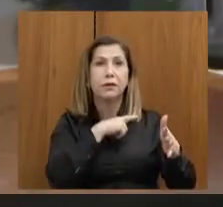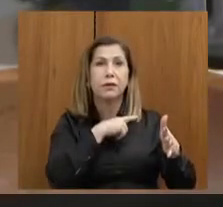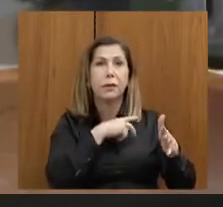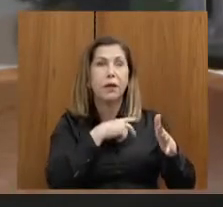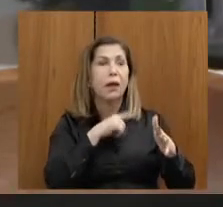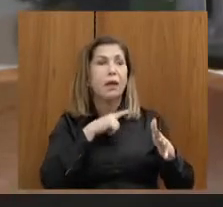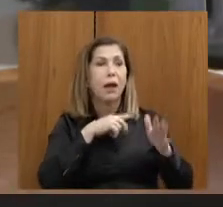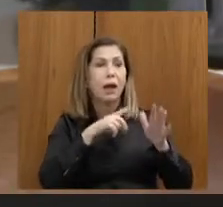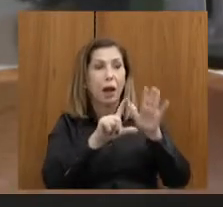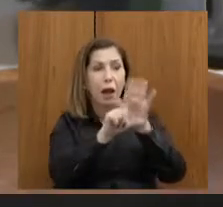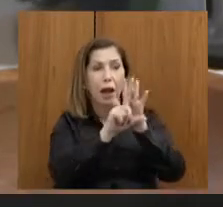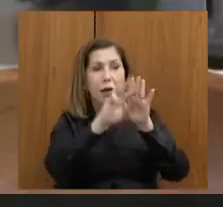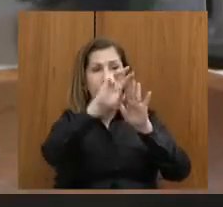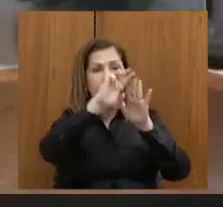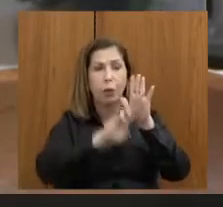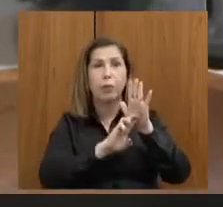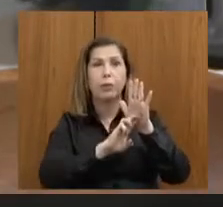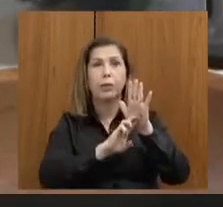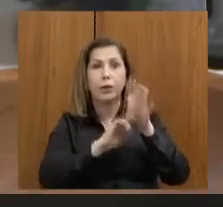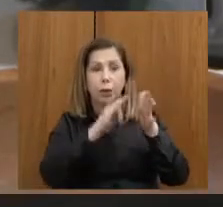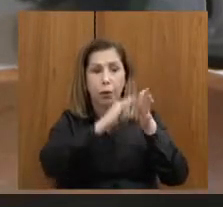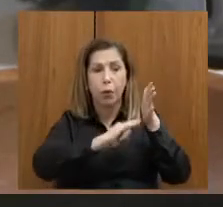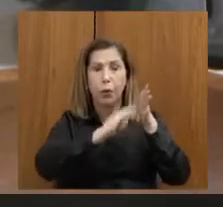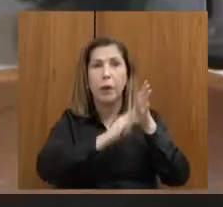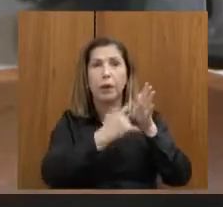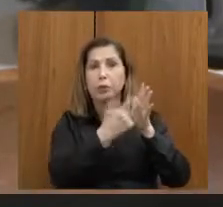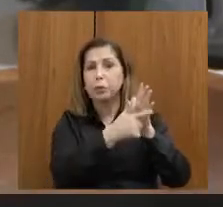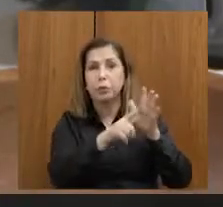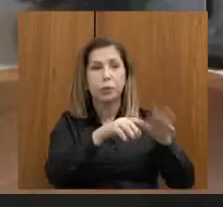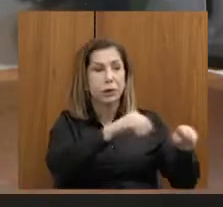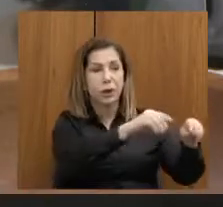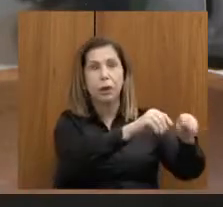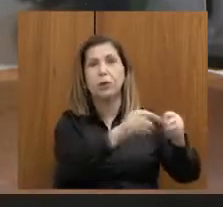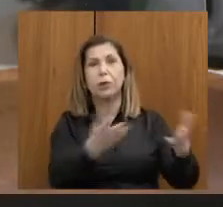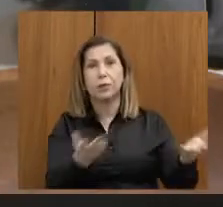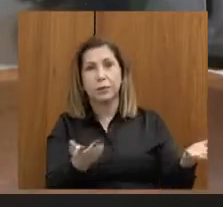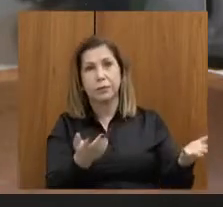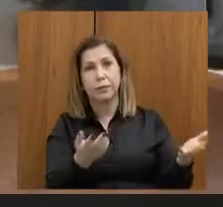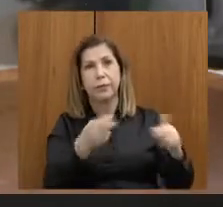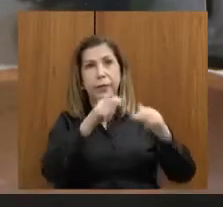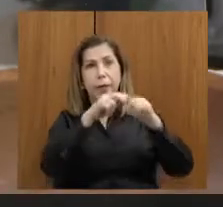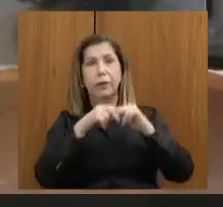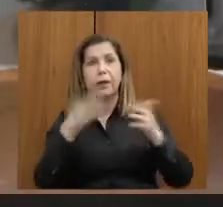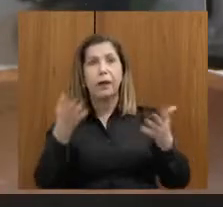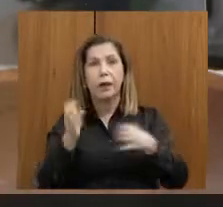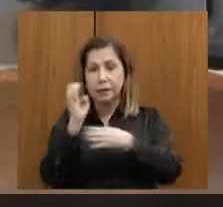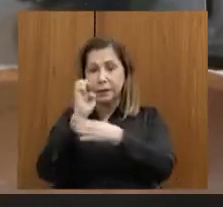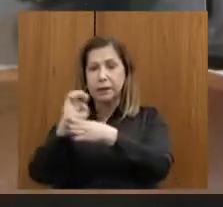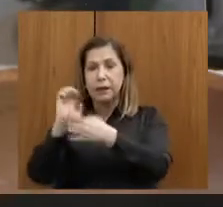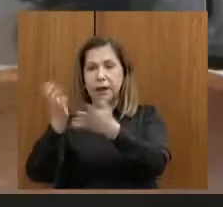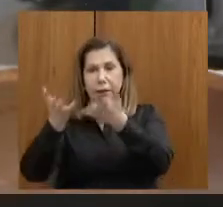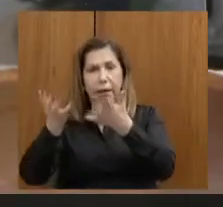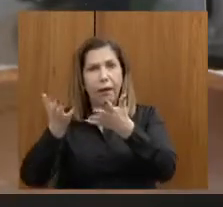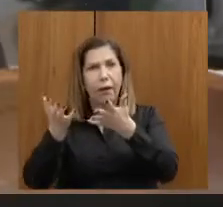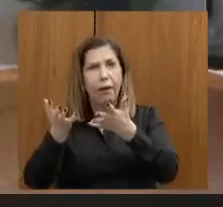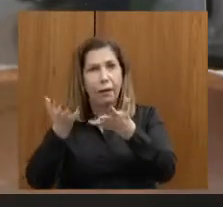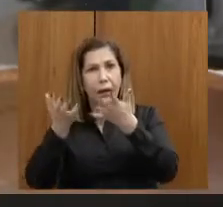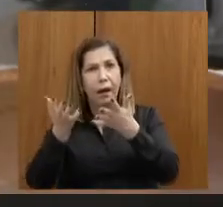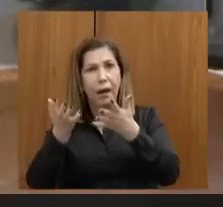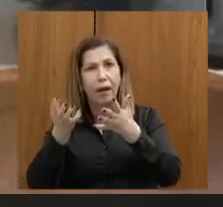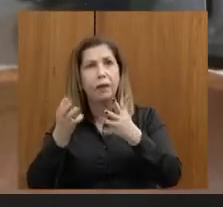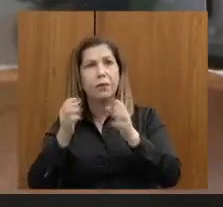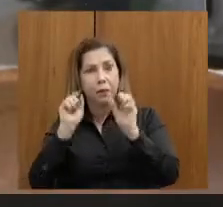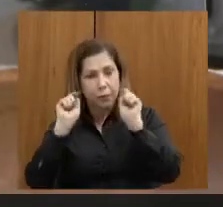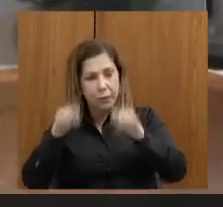regulariza o nossos territórios cria vários argumentos do Estado quisesse o estado Podia sim